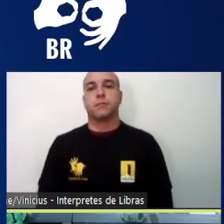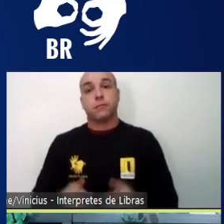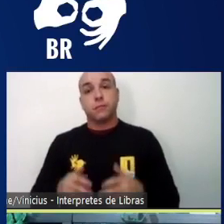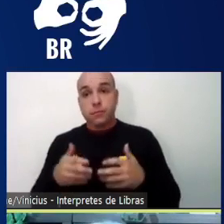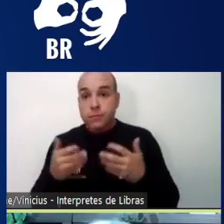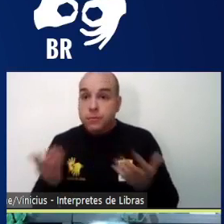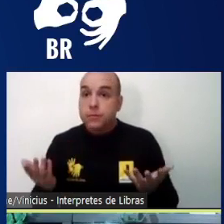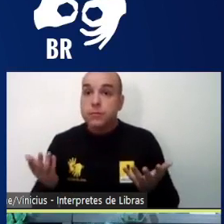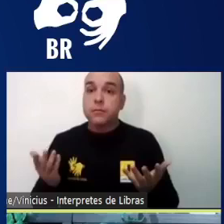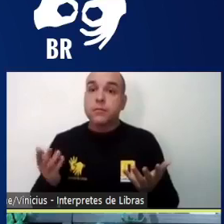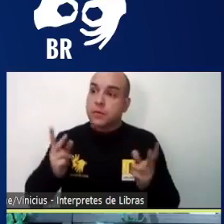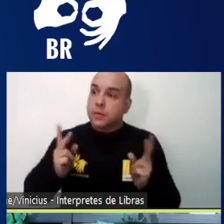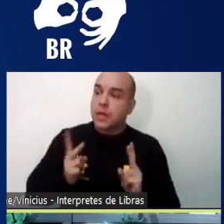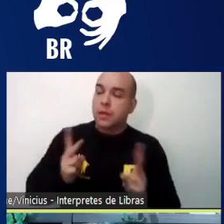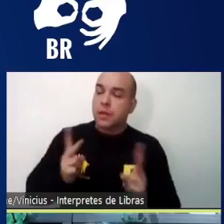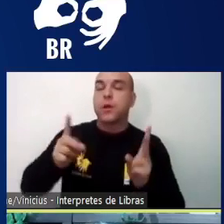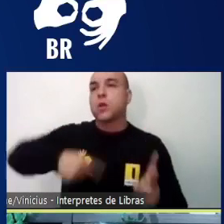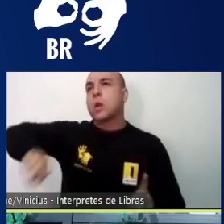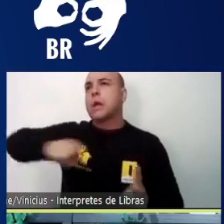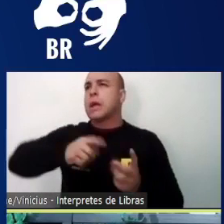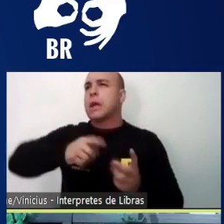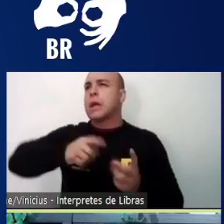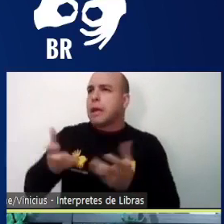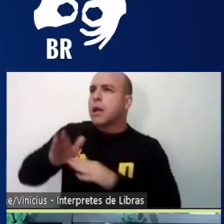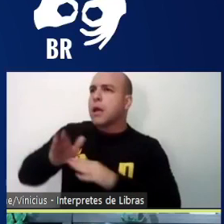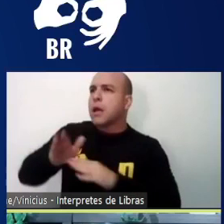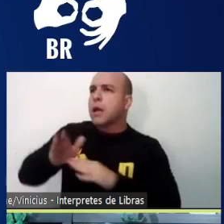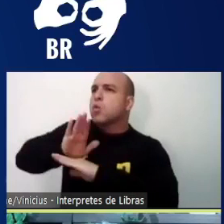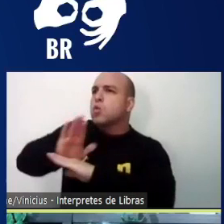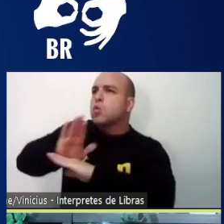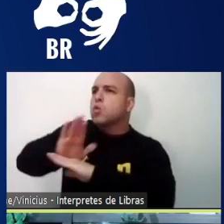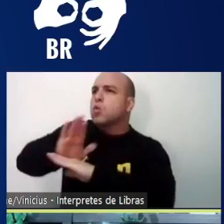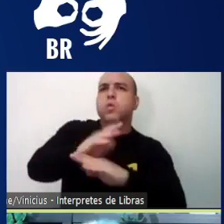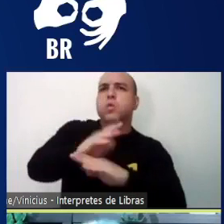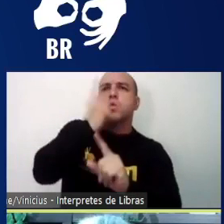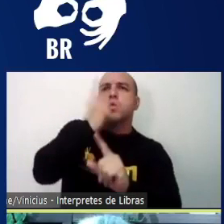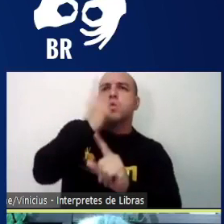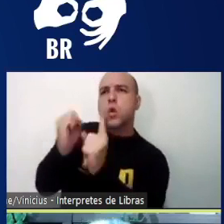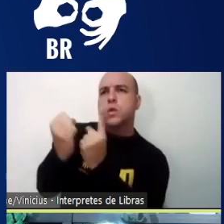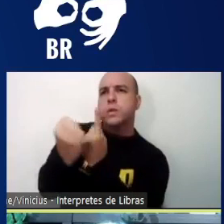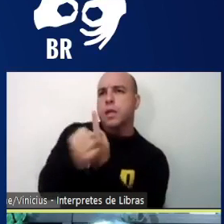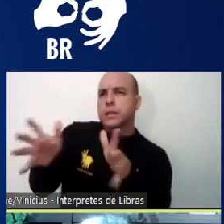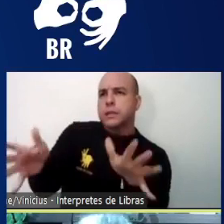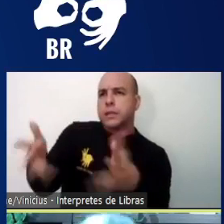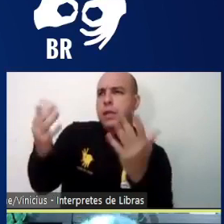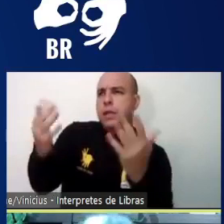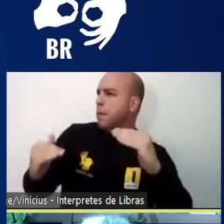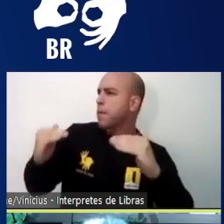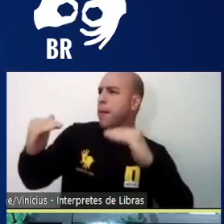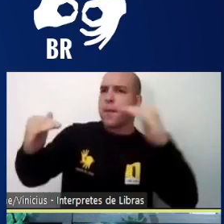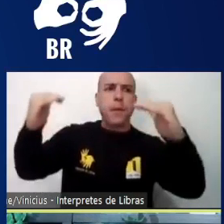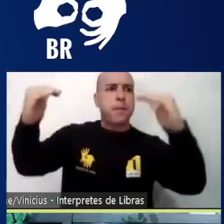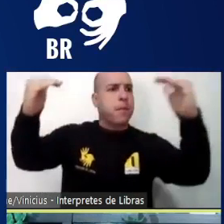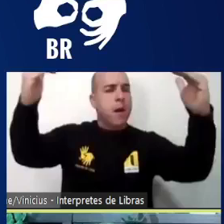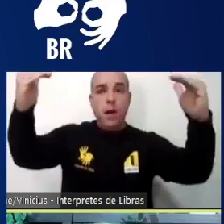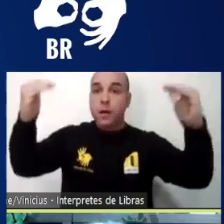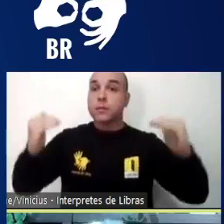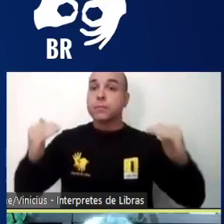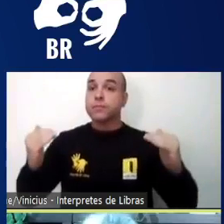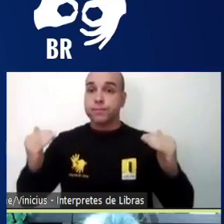o empenho pelo bem social, pelo bem comum, é nutrido pelos valores